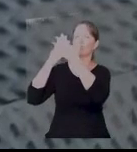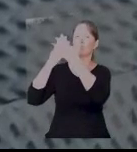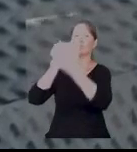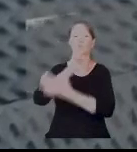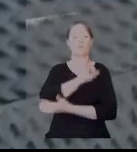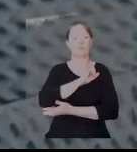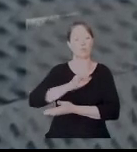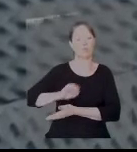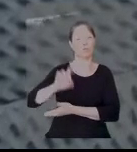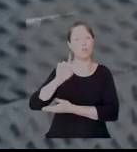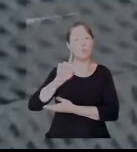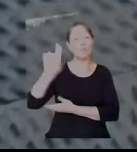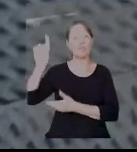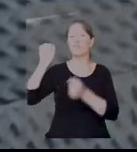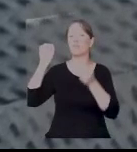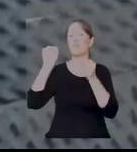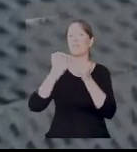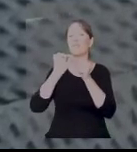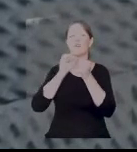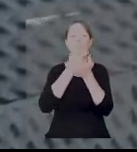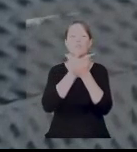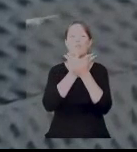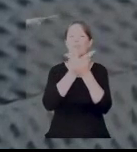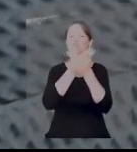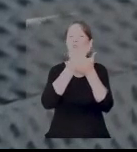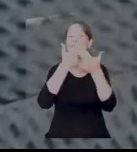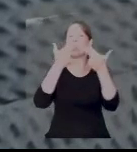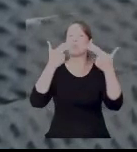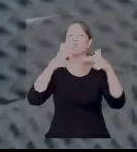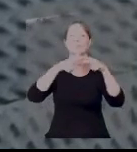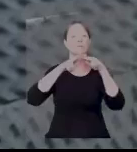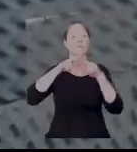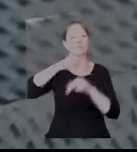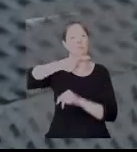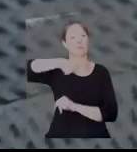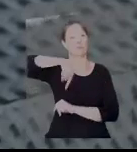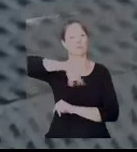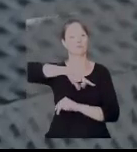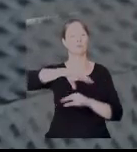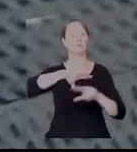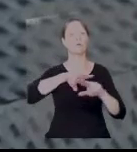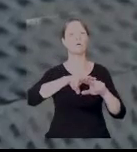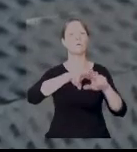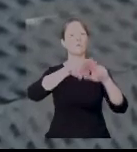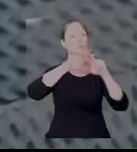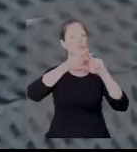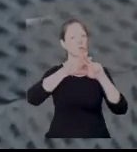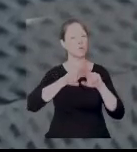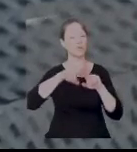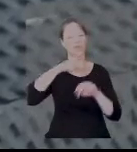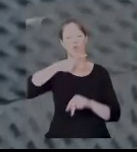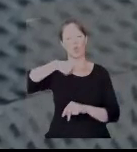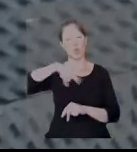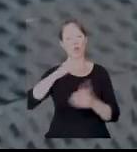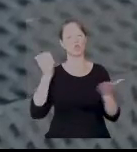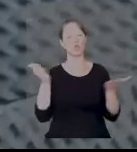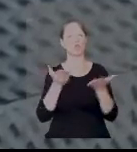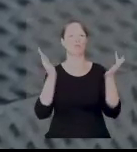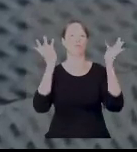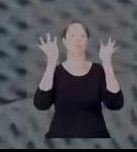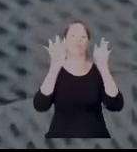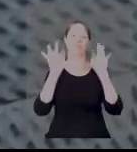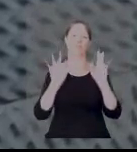confessamos: o Senhor nosso Deus fez grandes coisas por nós. Por isso, estamos